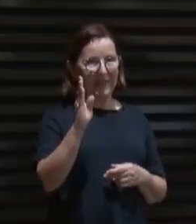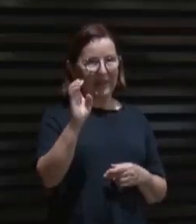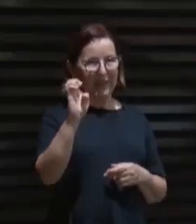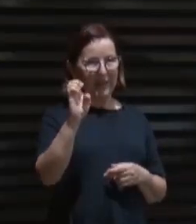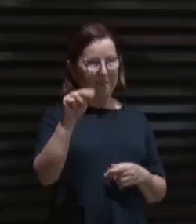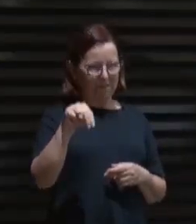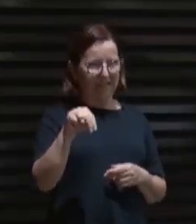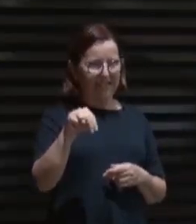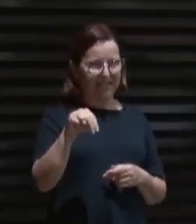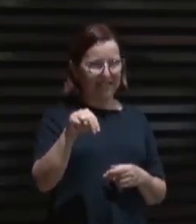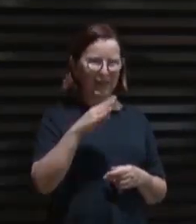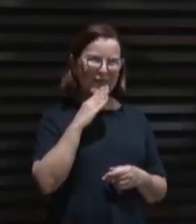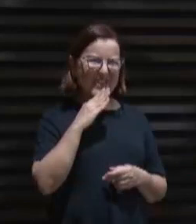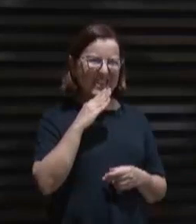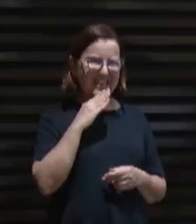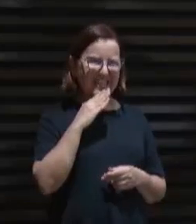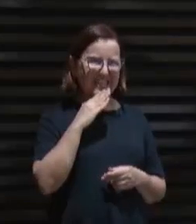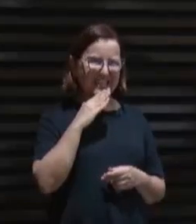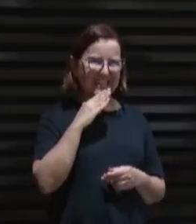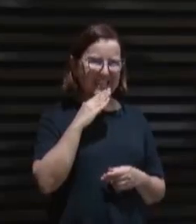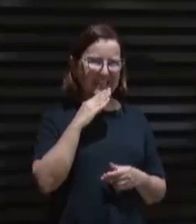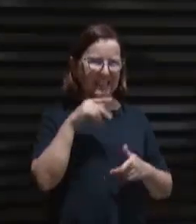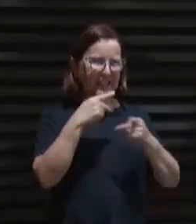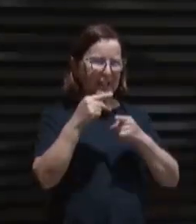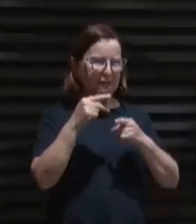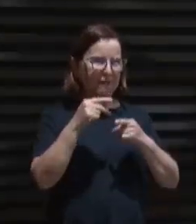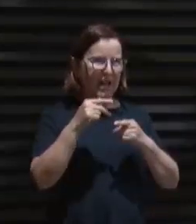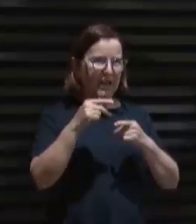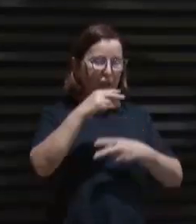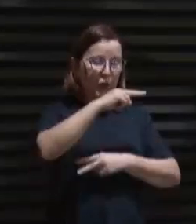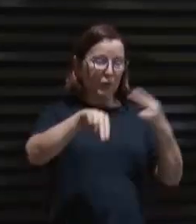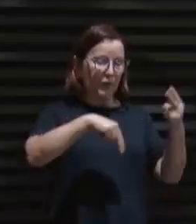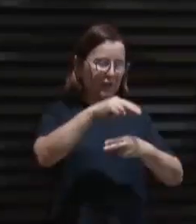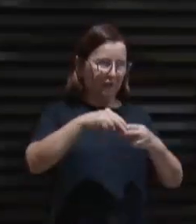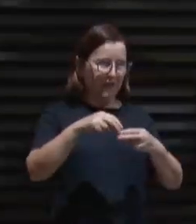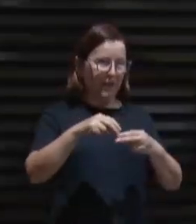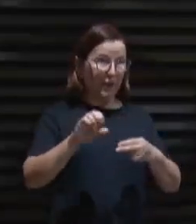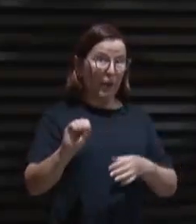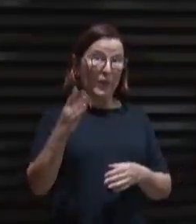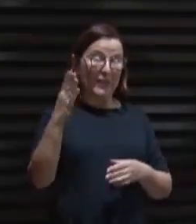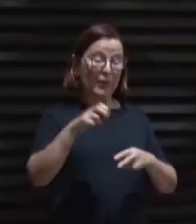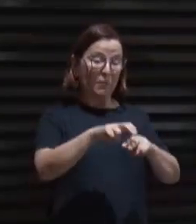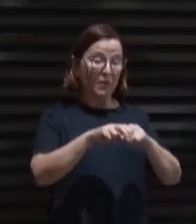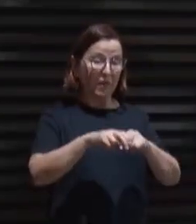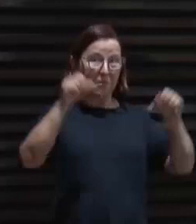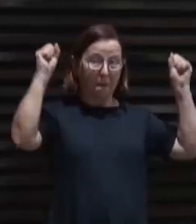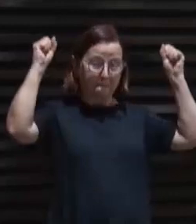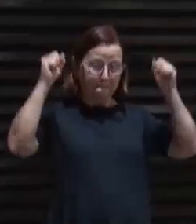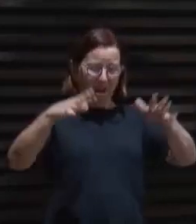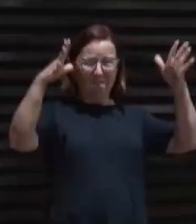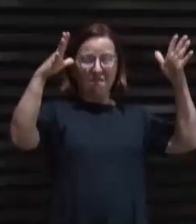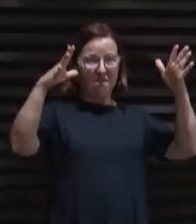comprovação. E é impossível você fazer uma comprovação do que houve no Big Bang.